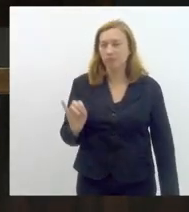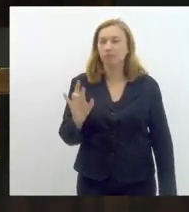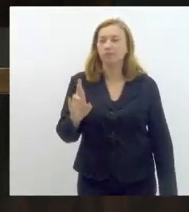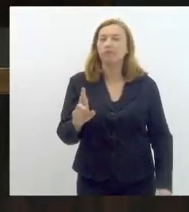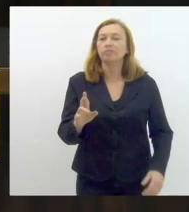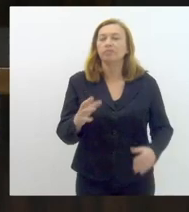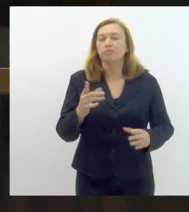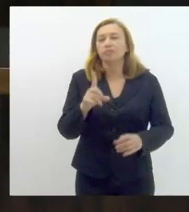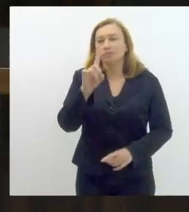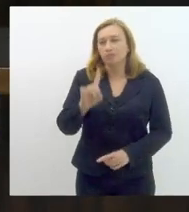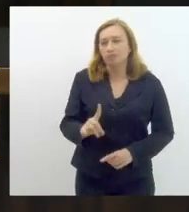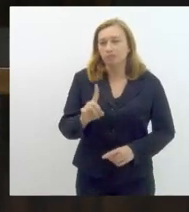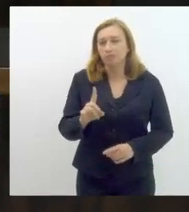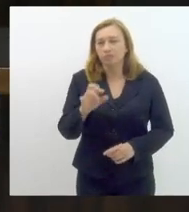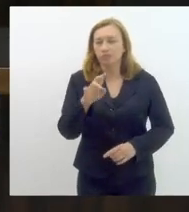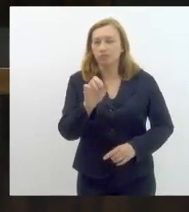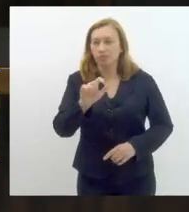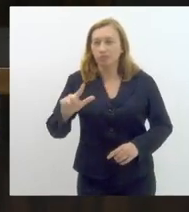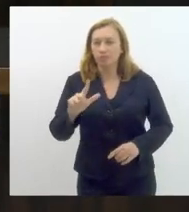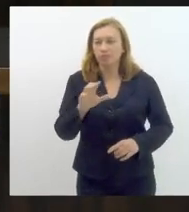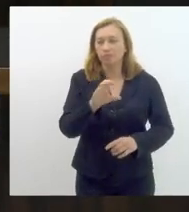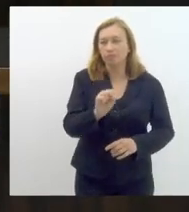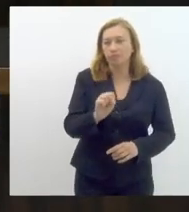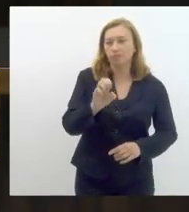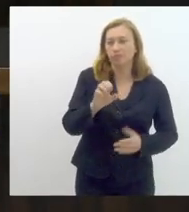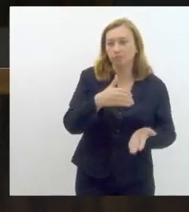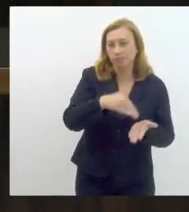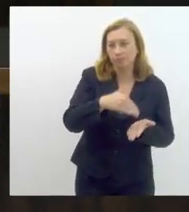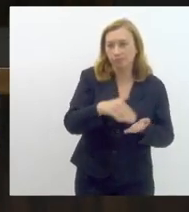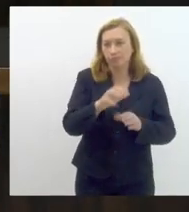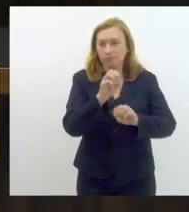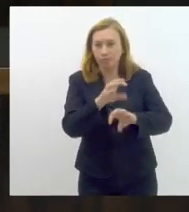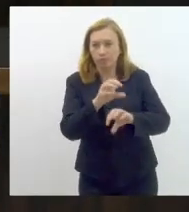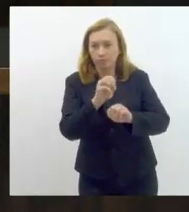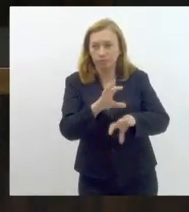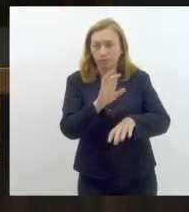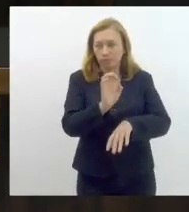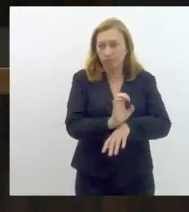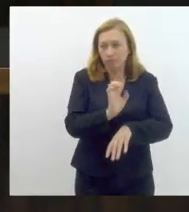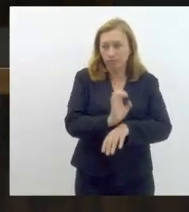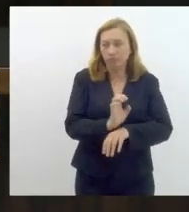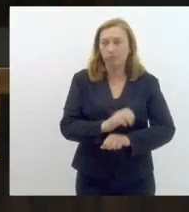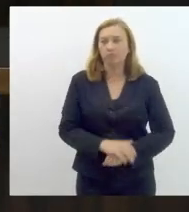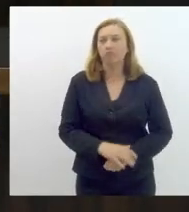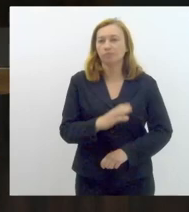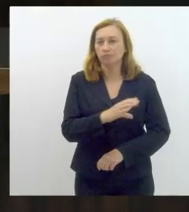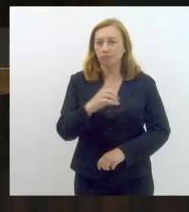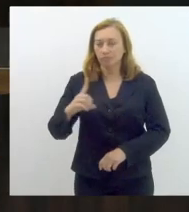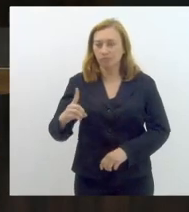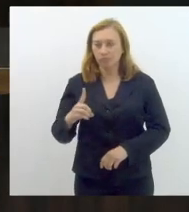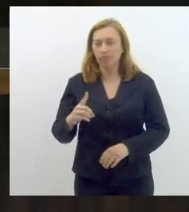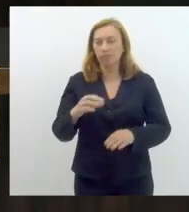da SEDUC, Sirlene Fernandes, coordenadora da SEDUC.